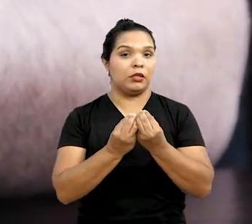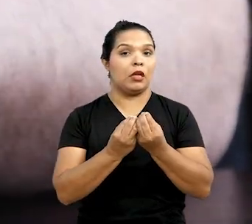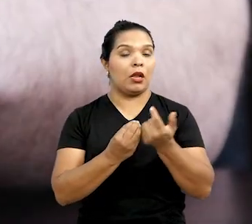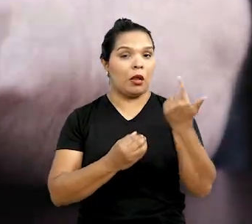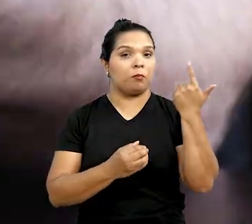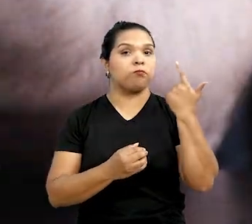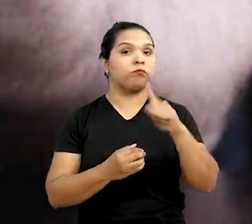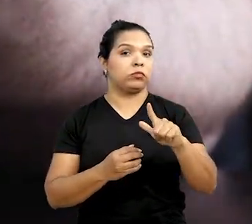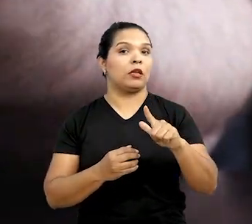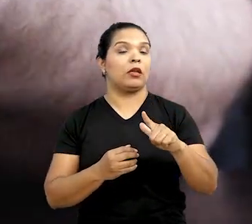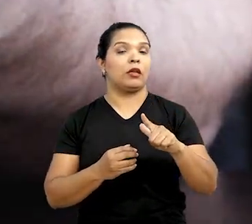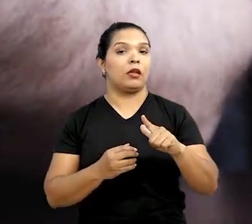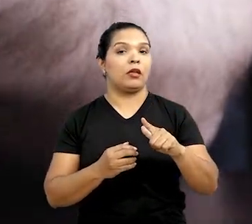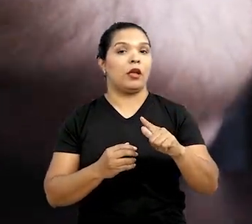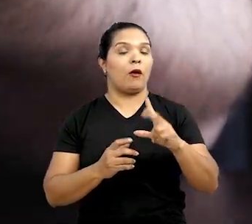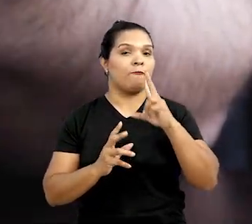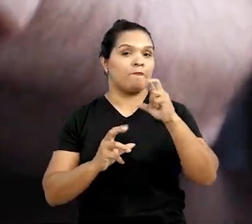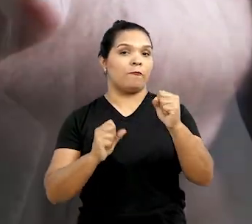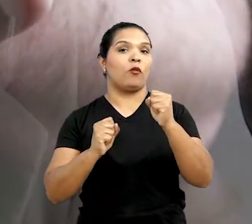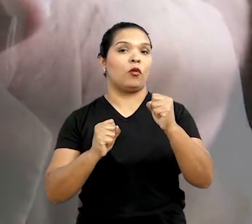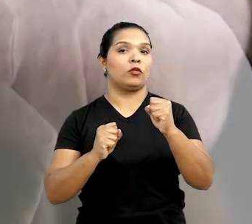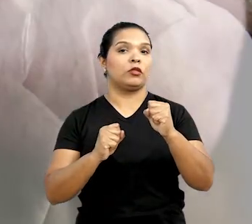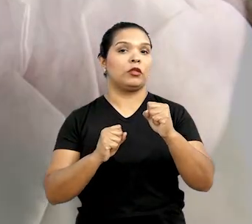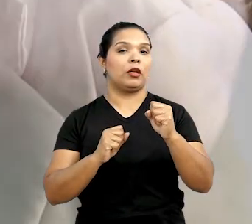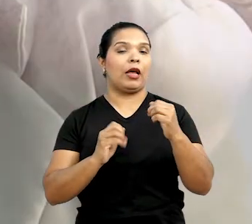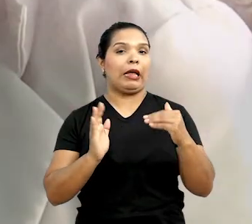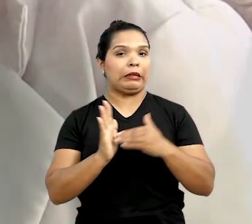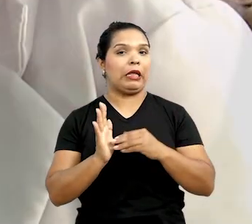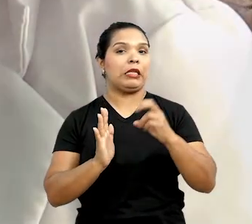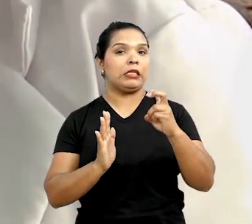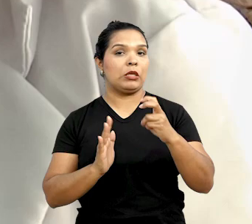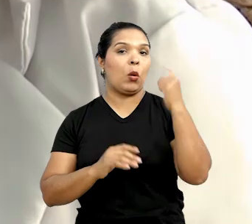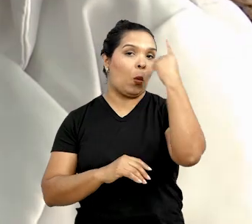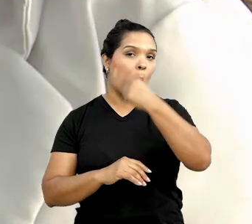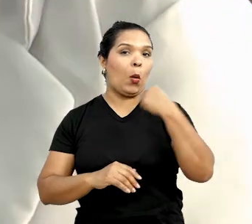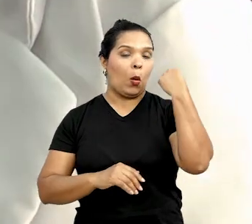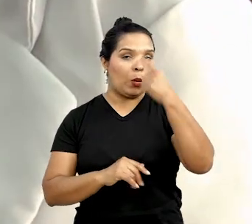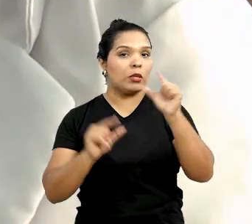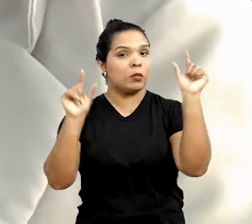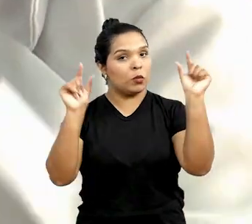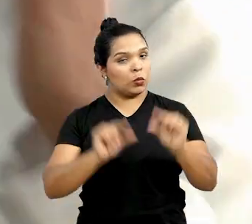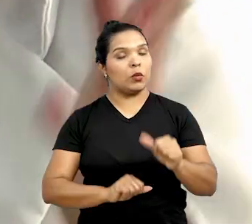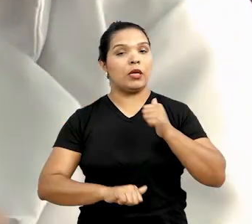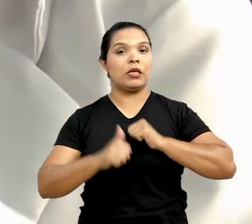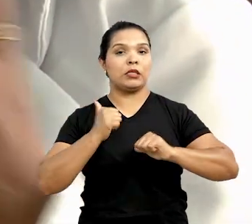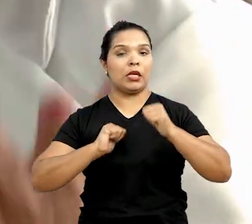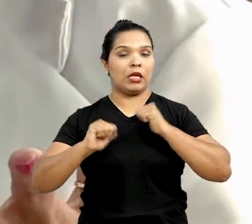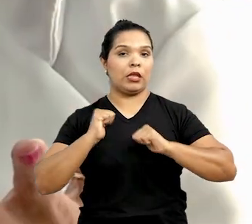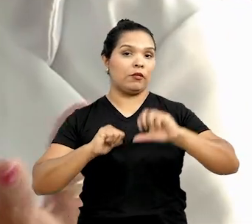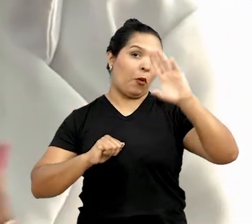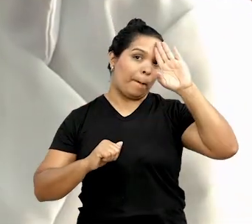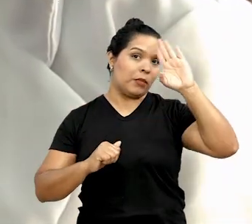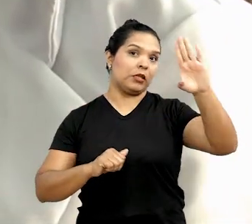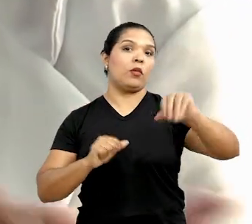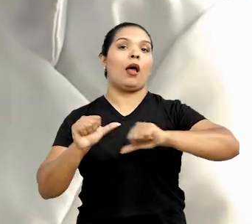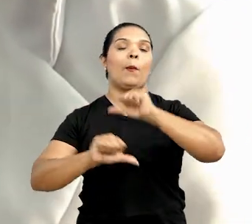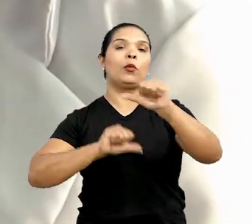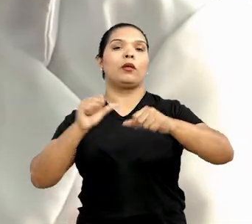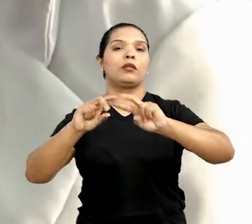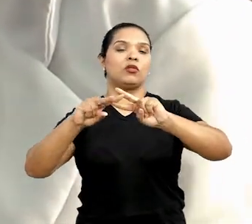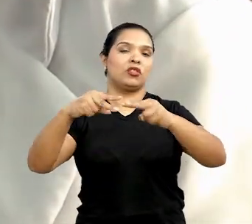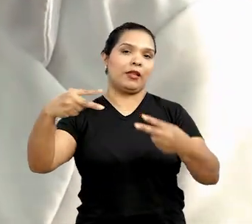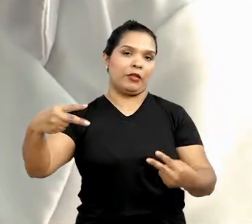muito forte na diminuição da ansiedade, nas primeiras horas, né, de uso. E esse foi o achado principal, né, a